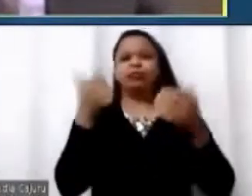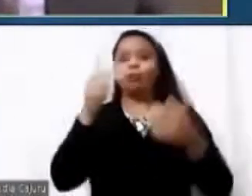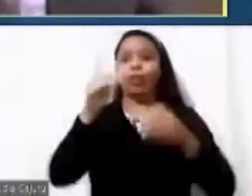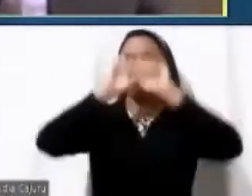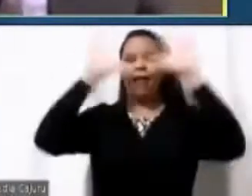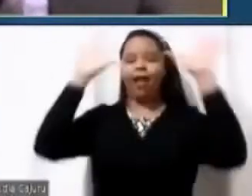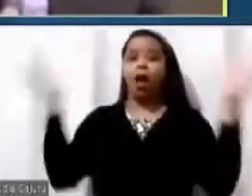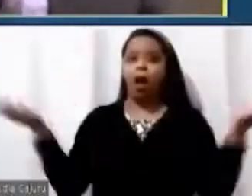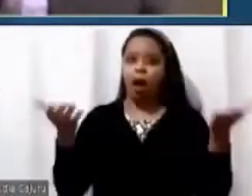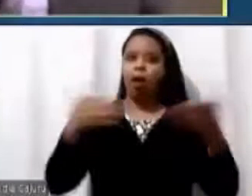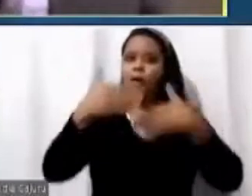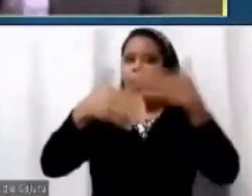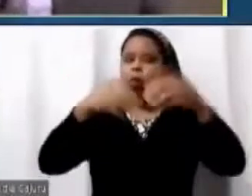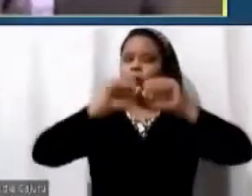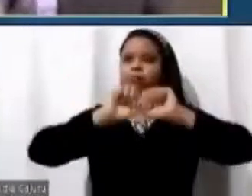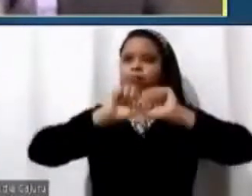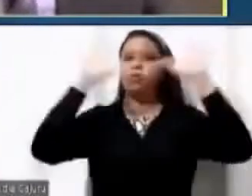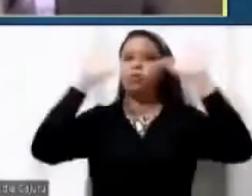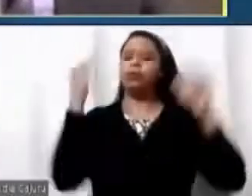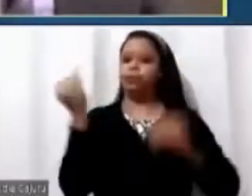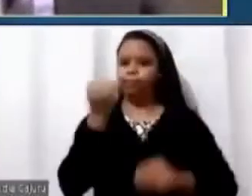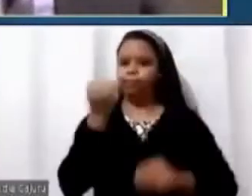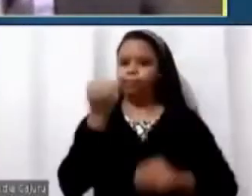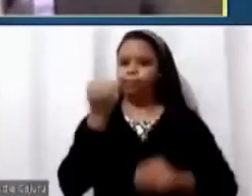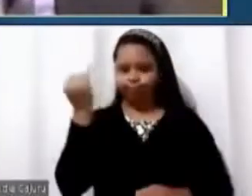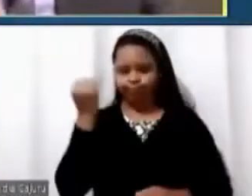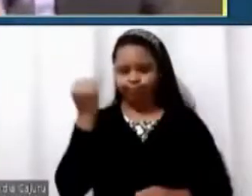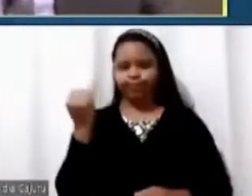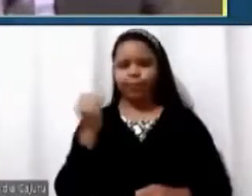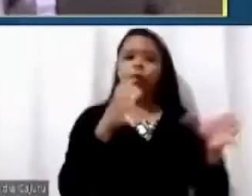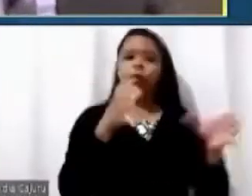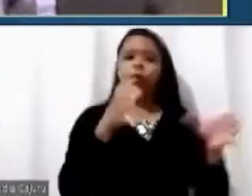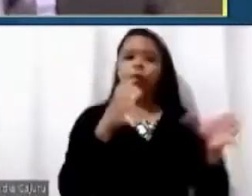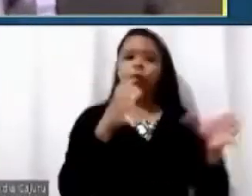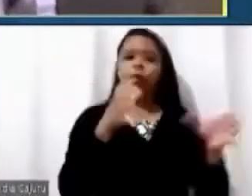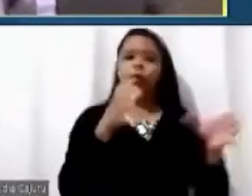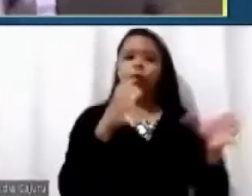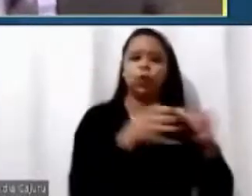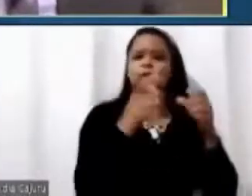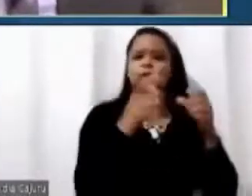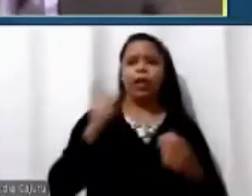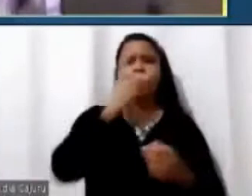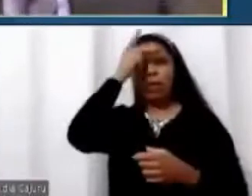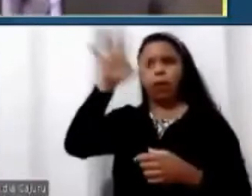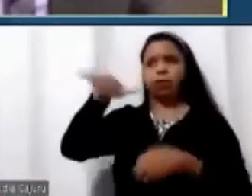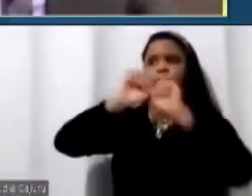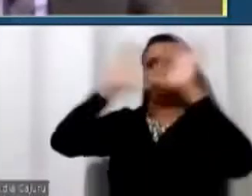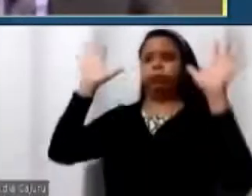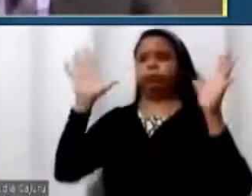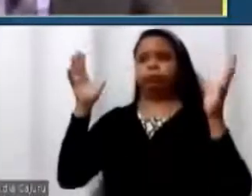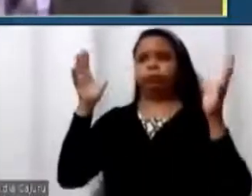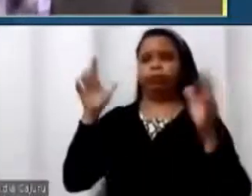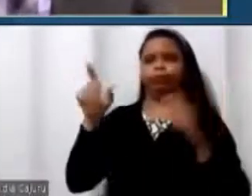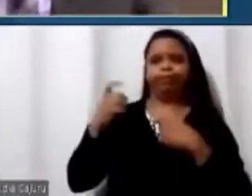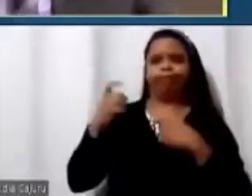deve afugentar, não deve fazer com que a classe médica fique com medo ou coisa parecida. Pelo contrário, ela deve encarar